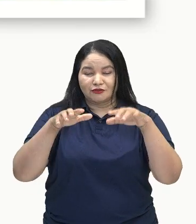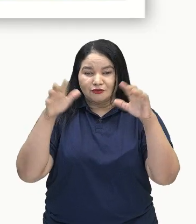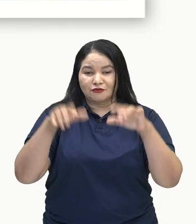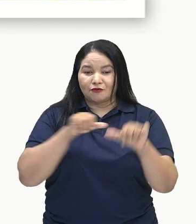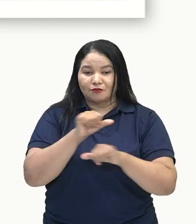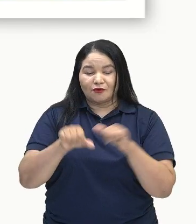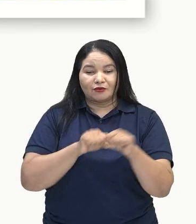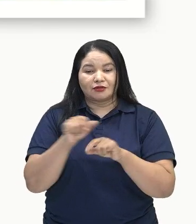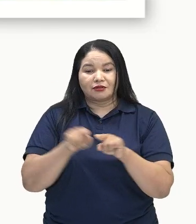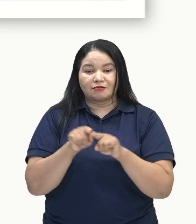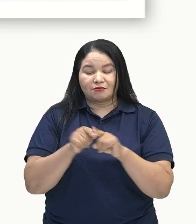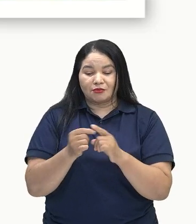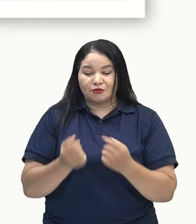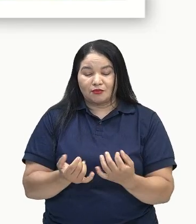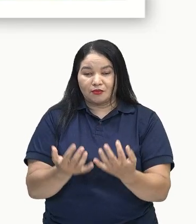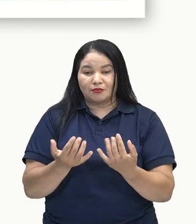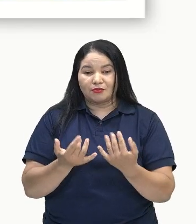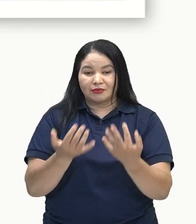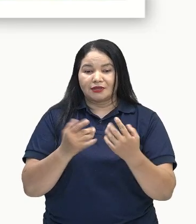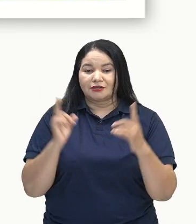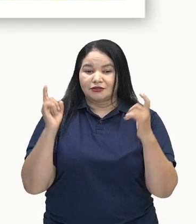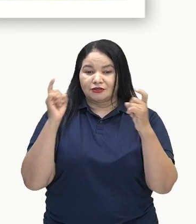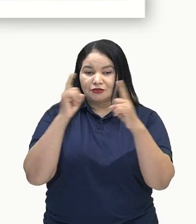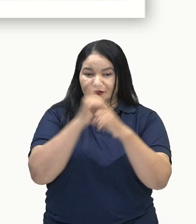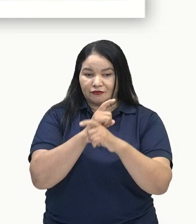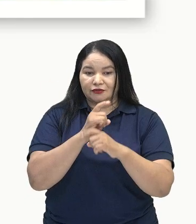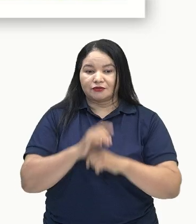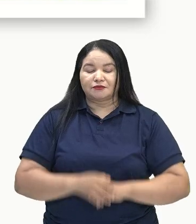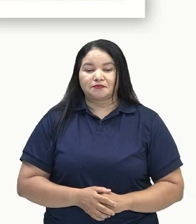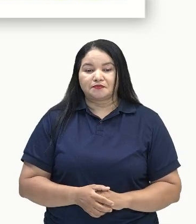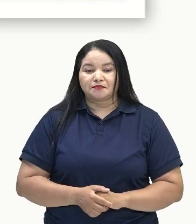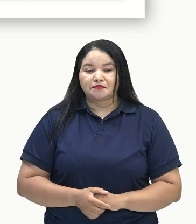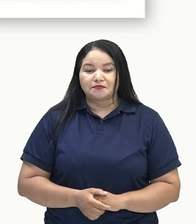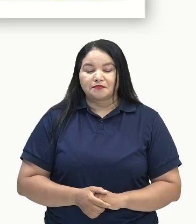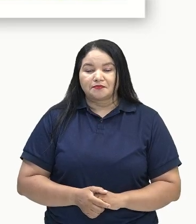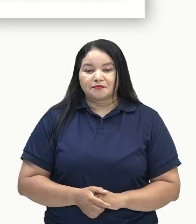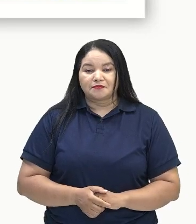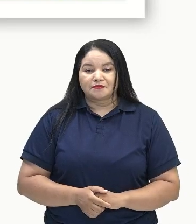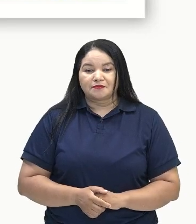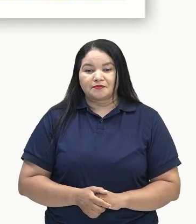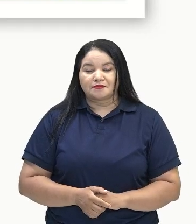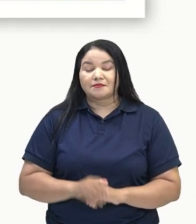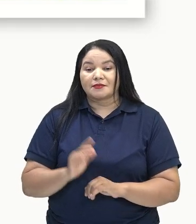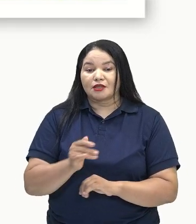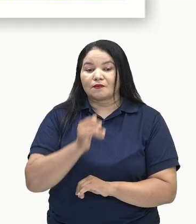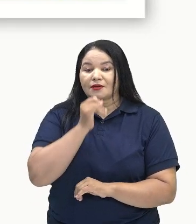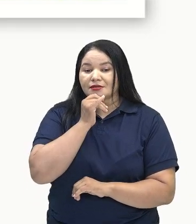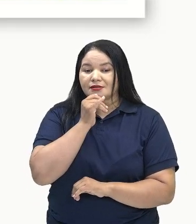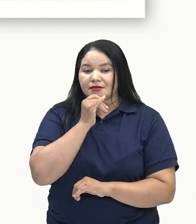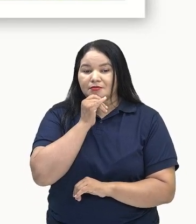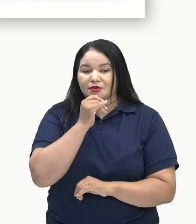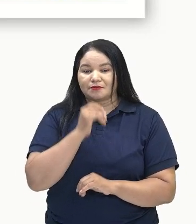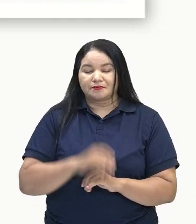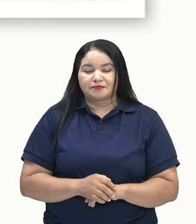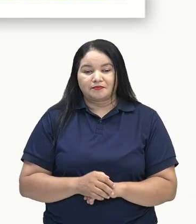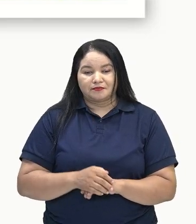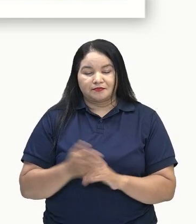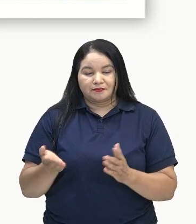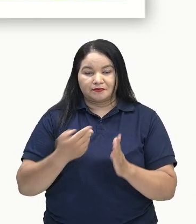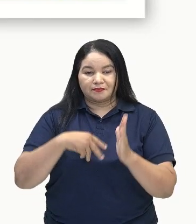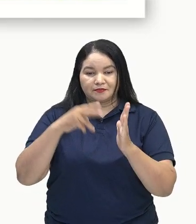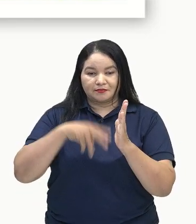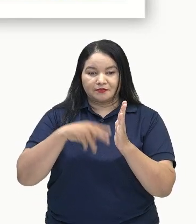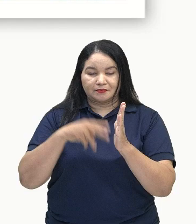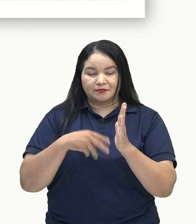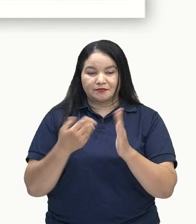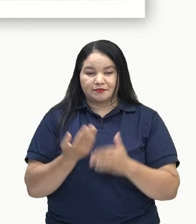mais difícil. É isso que o texto está aqui dizendo. For example, when the forest is gone, the weather gets hotter